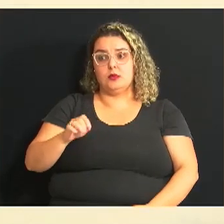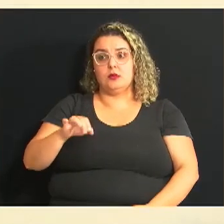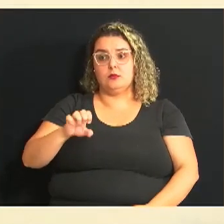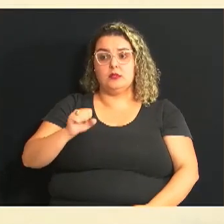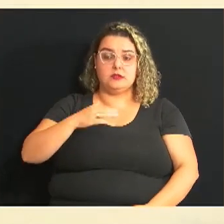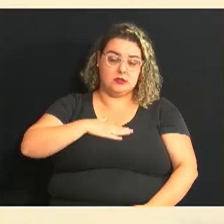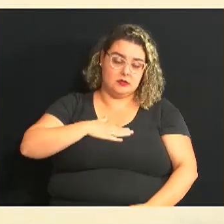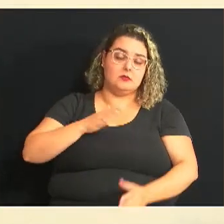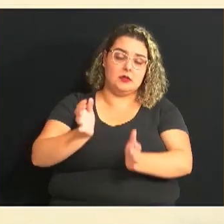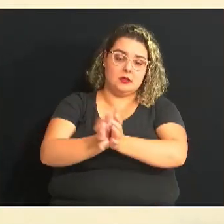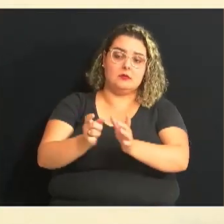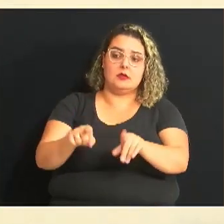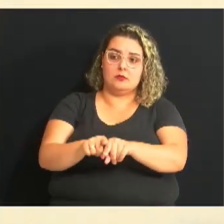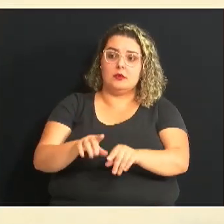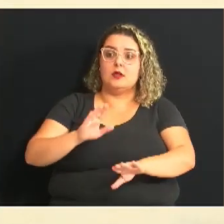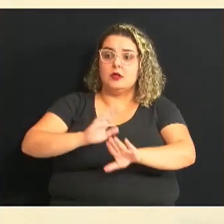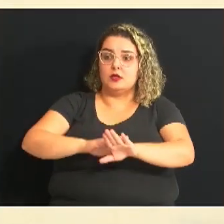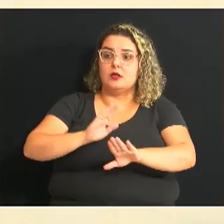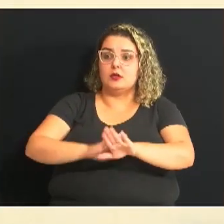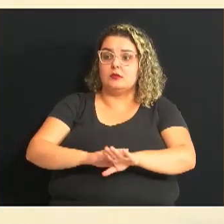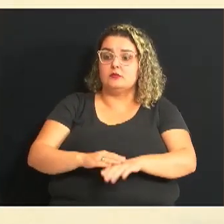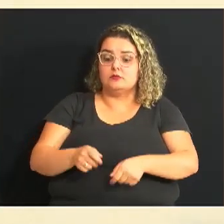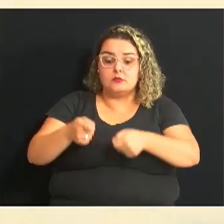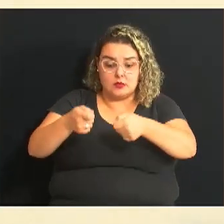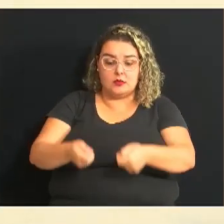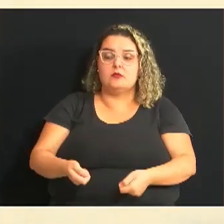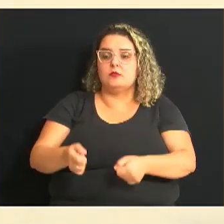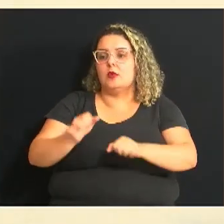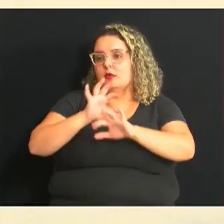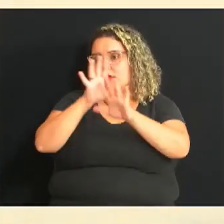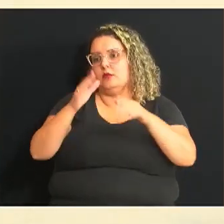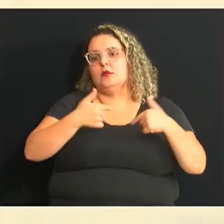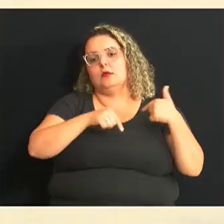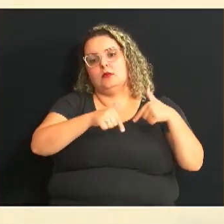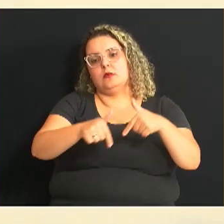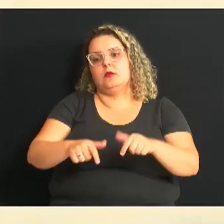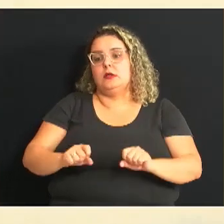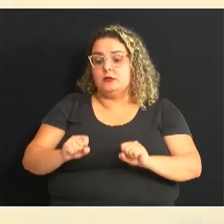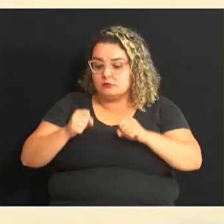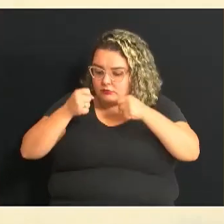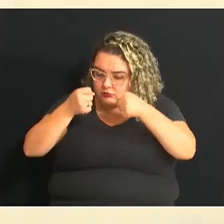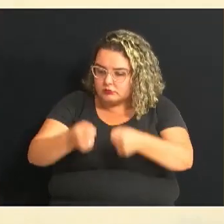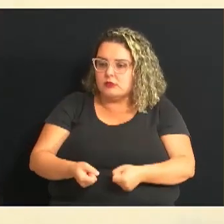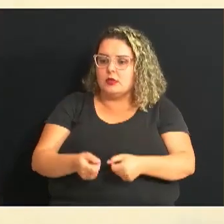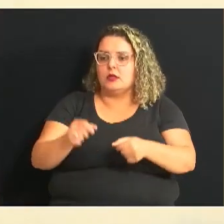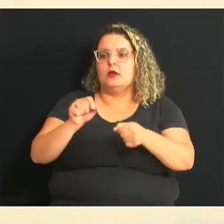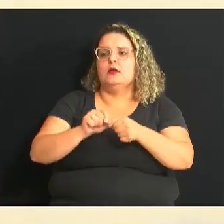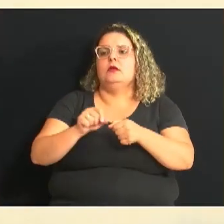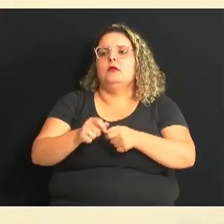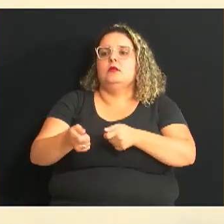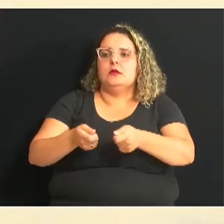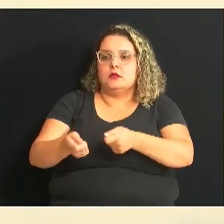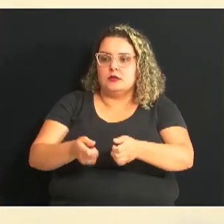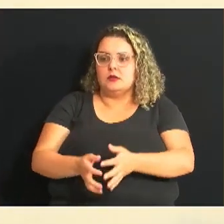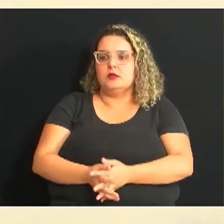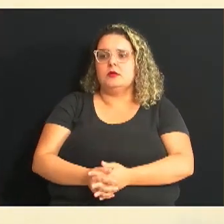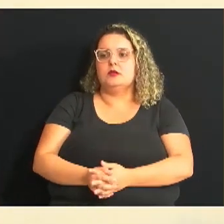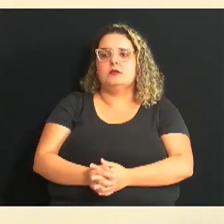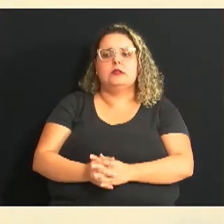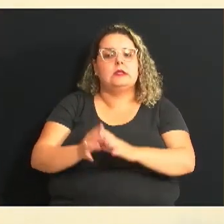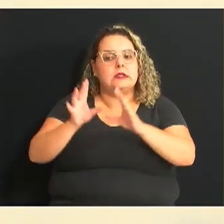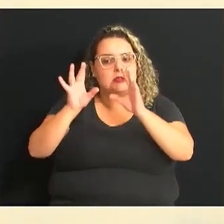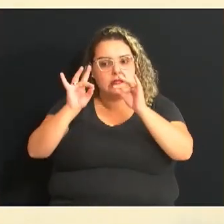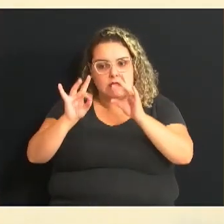assim de forma muito idônea, né, trabalhamos assim com afinco, fazemos esse controle minucioso,